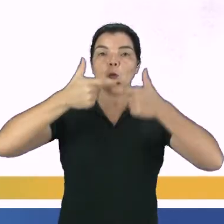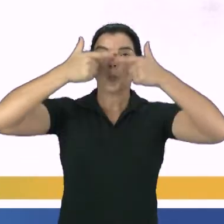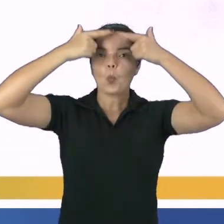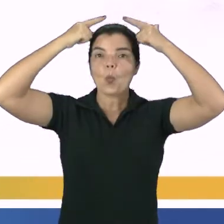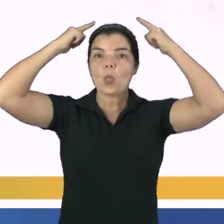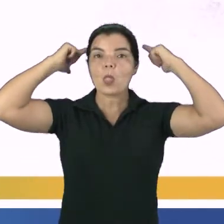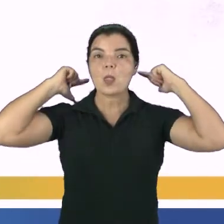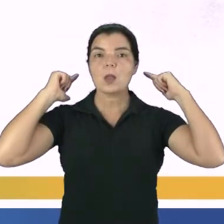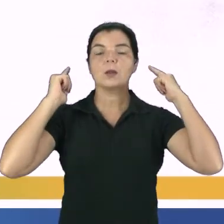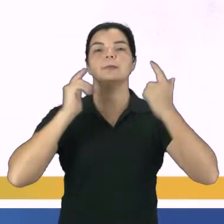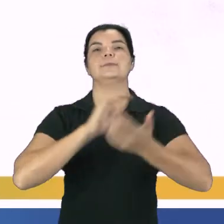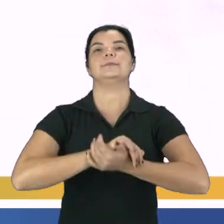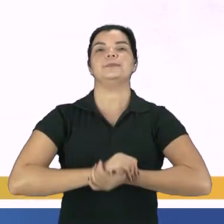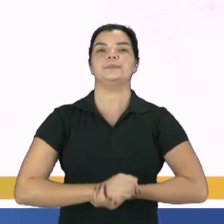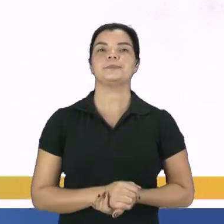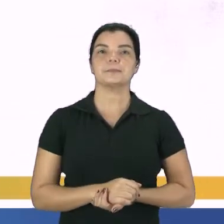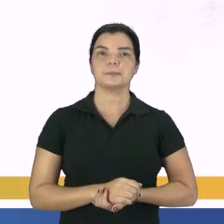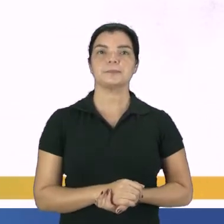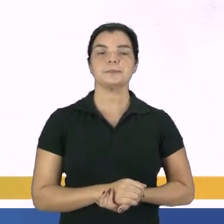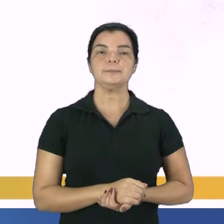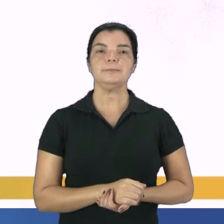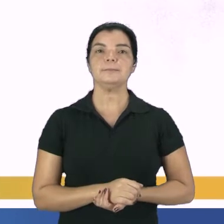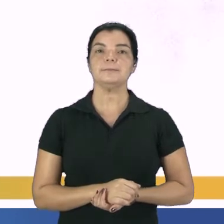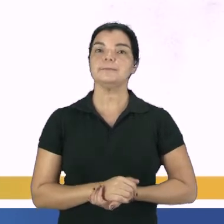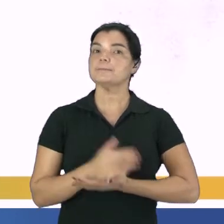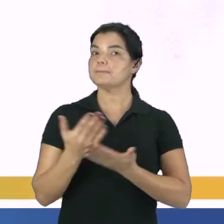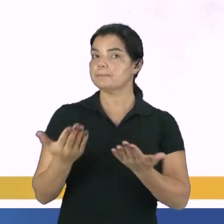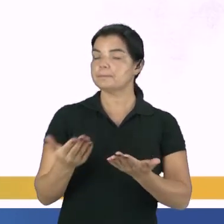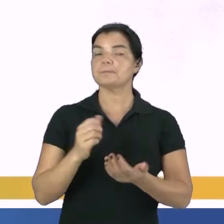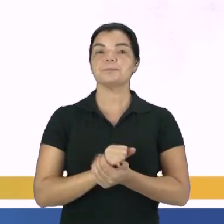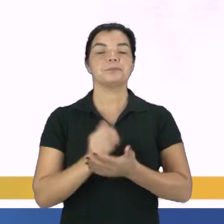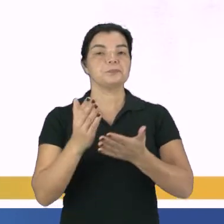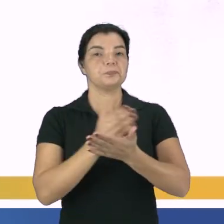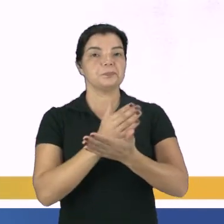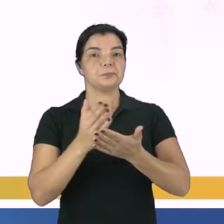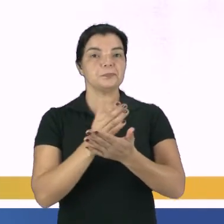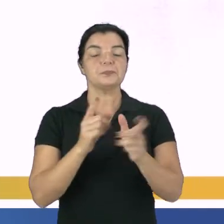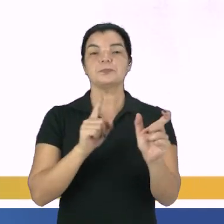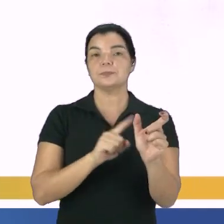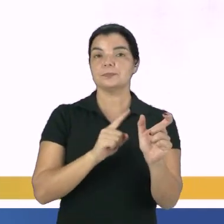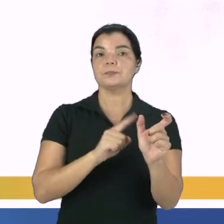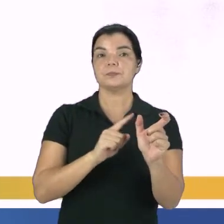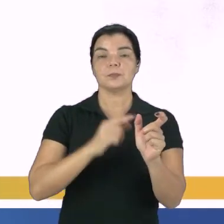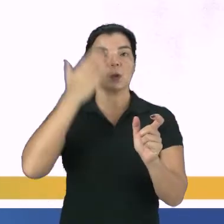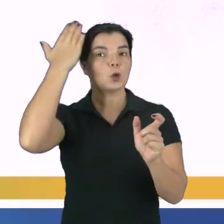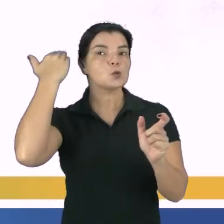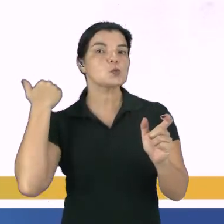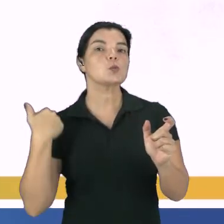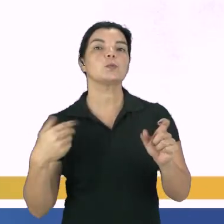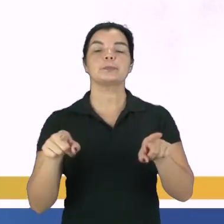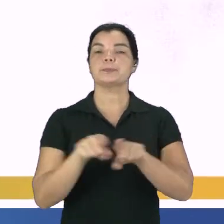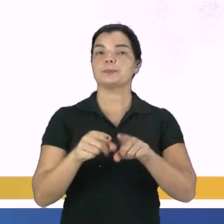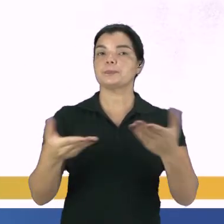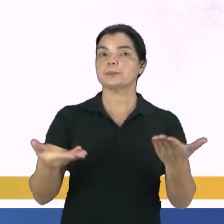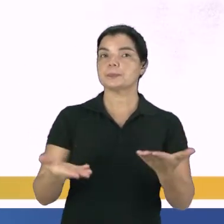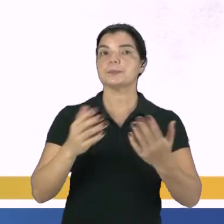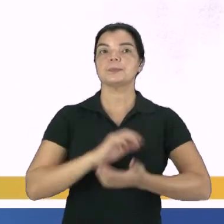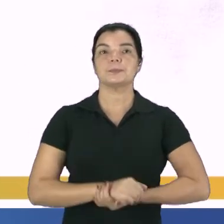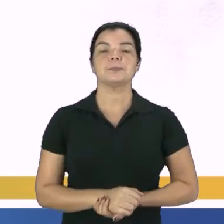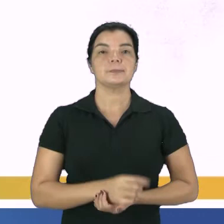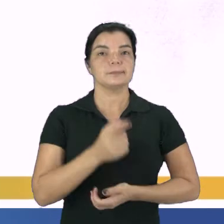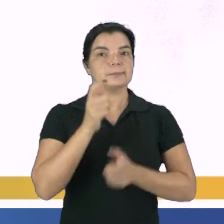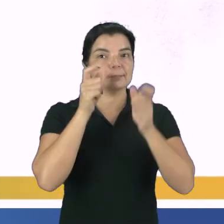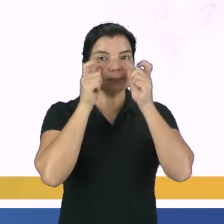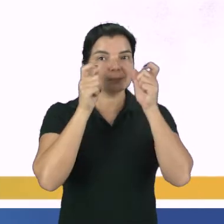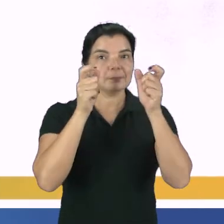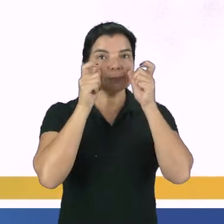cabelo nenhum, é careca. Então, essas aí são algumas dos comprimentos, né? Agora,